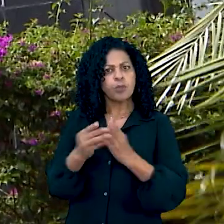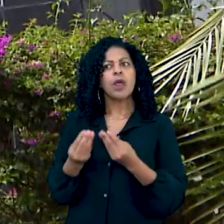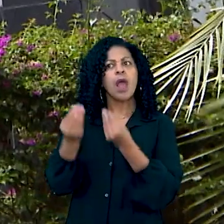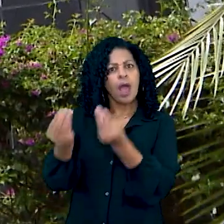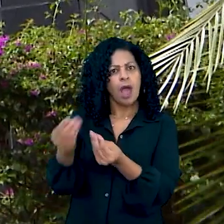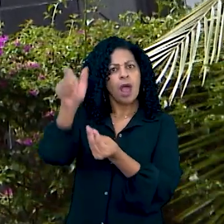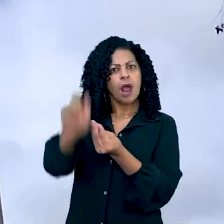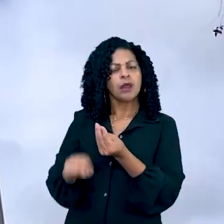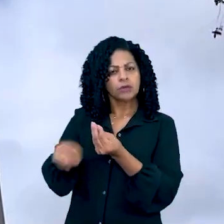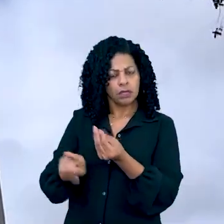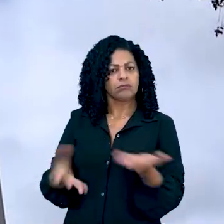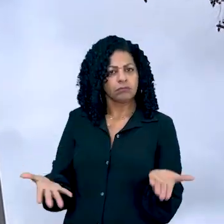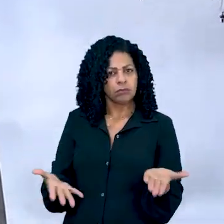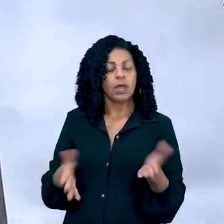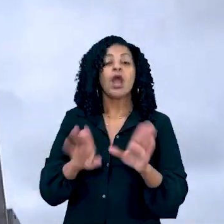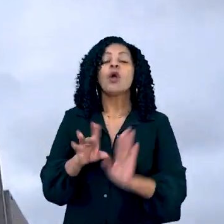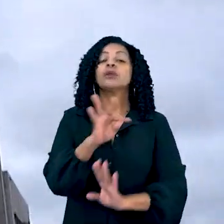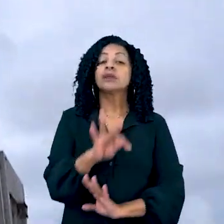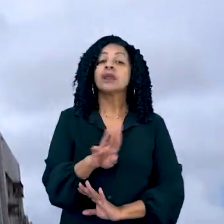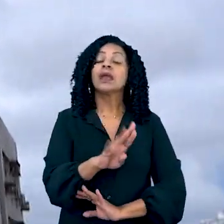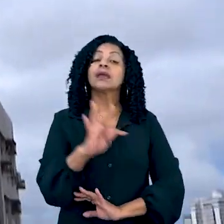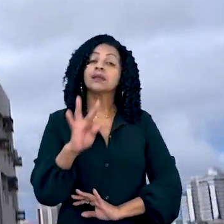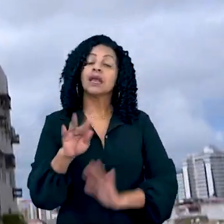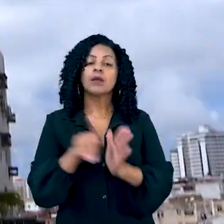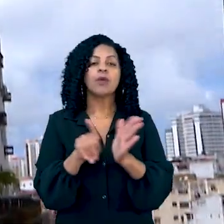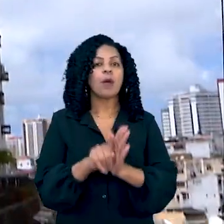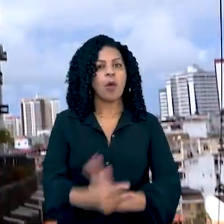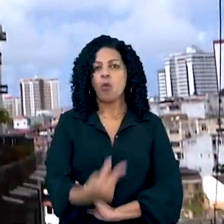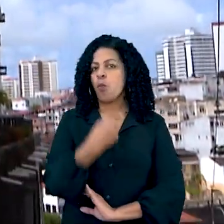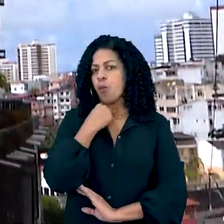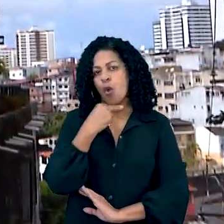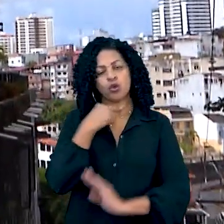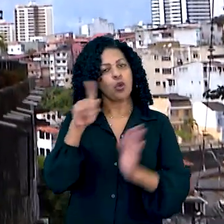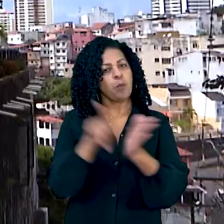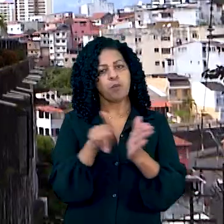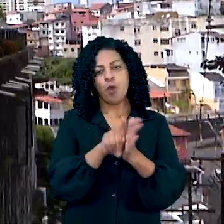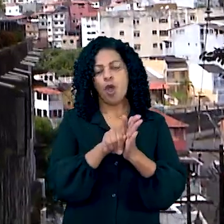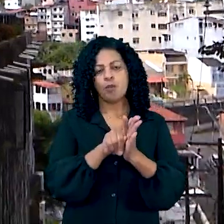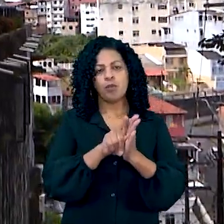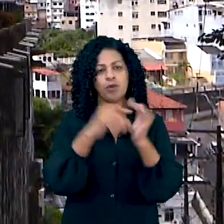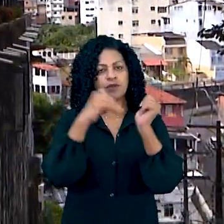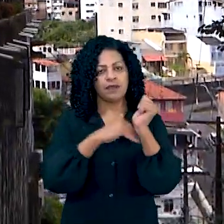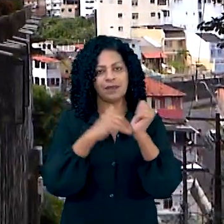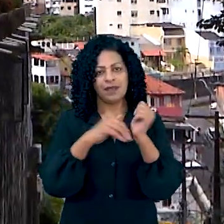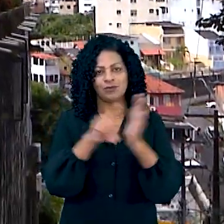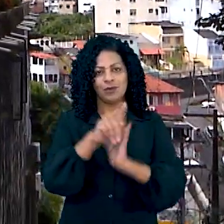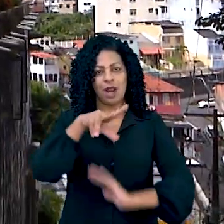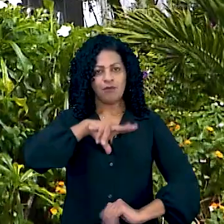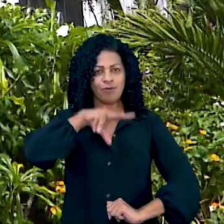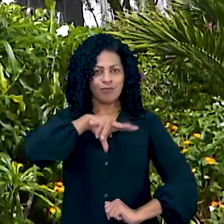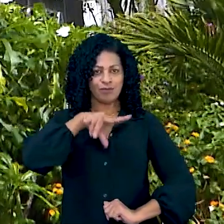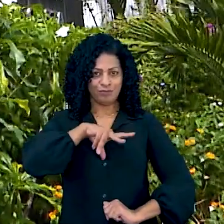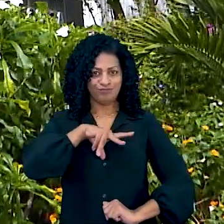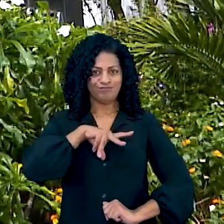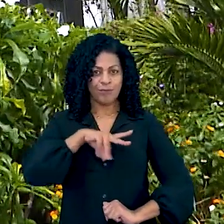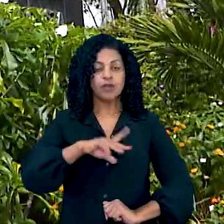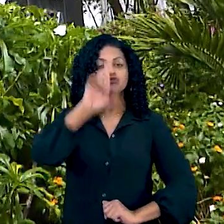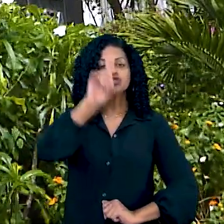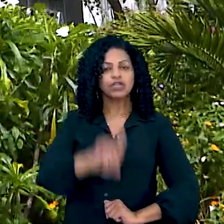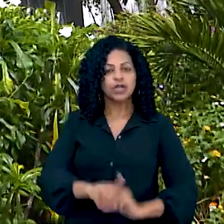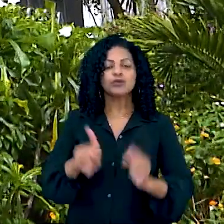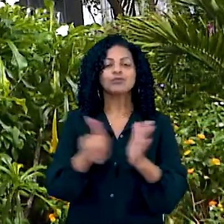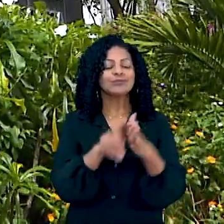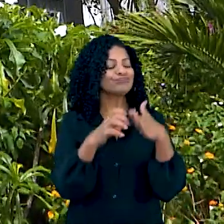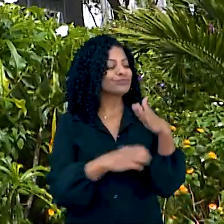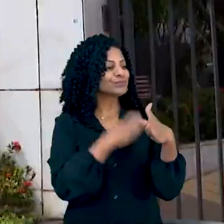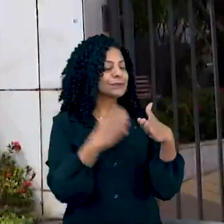à indenização. Para o TRT, a conduta extrapolava o poder diretivo do empregador, ou seja, o direito